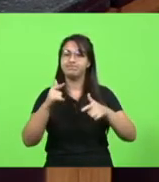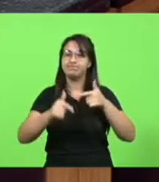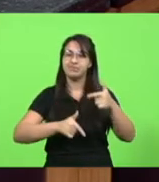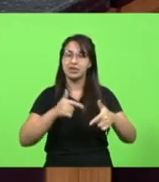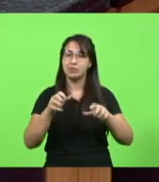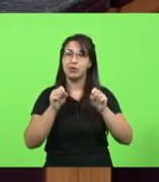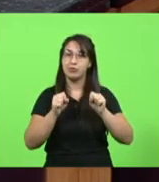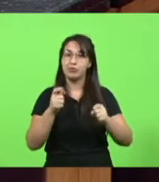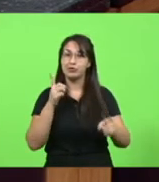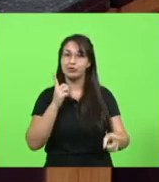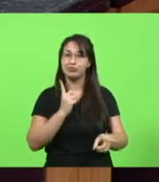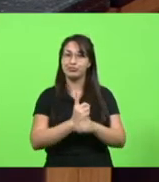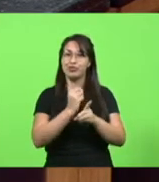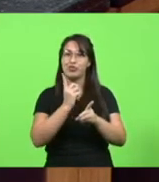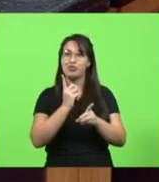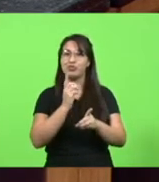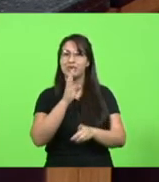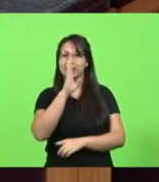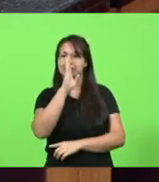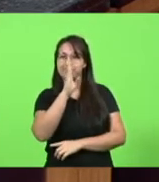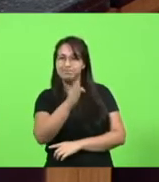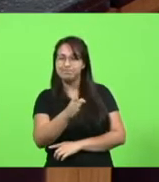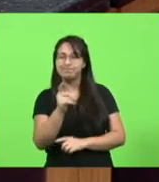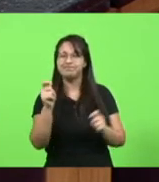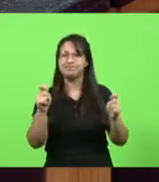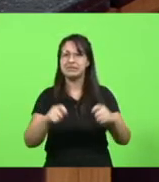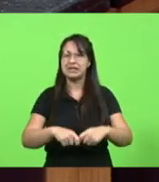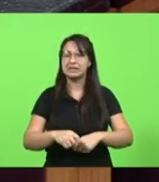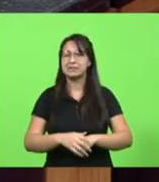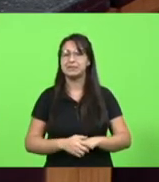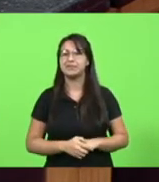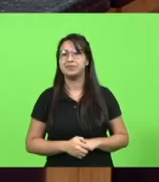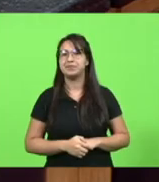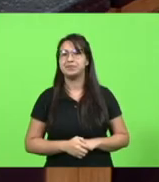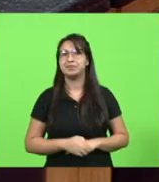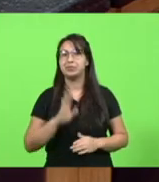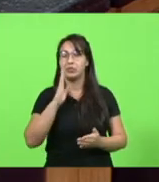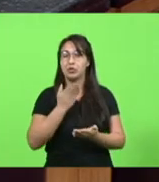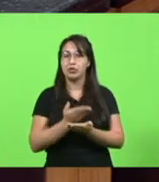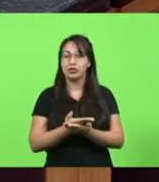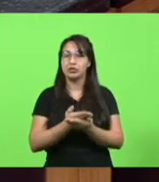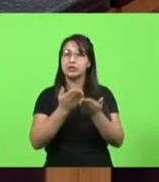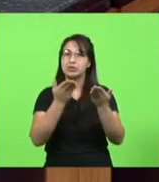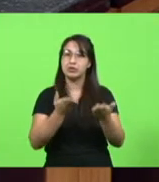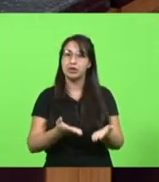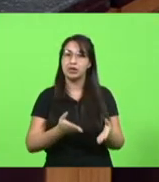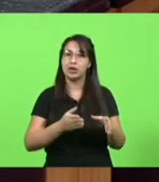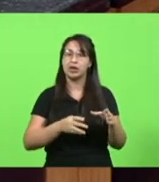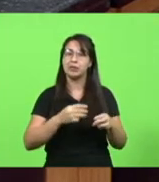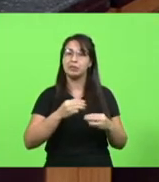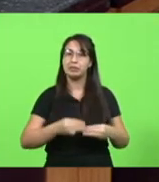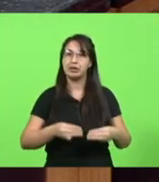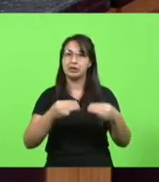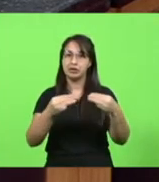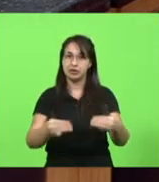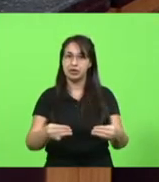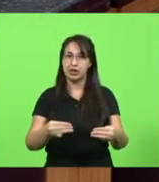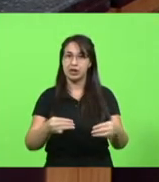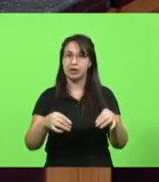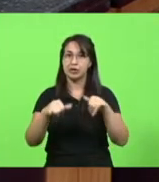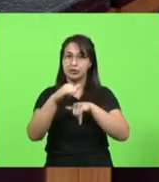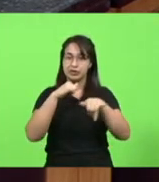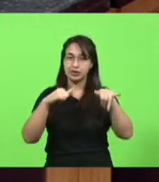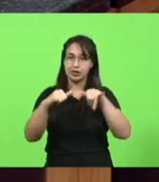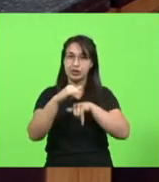rumo para esse setor. Temos a convicção de que o Ministério de Minas e Energia não nos trará todas